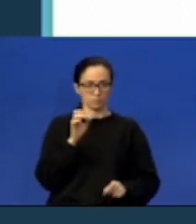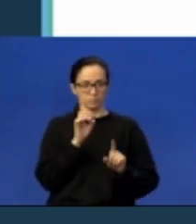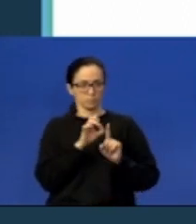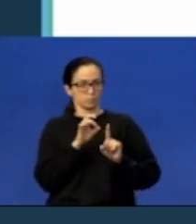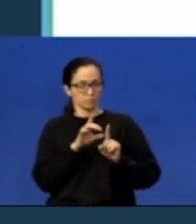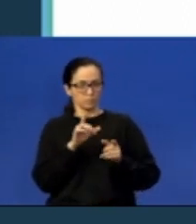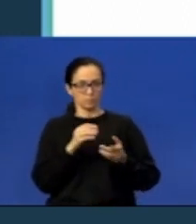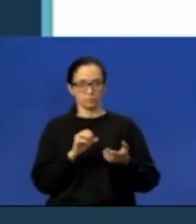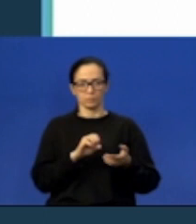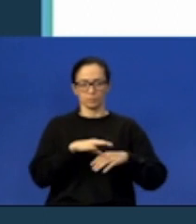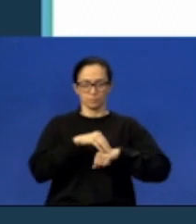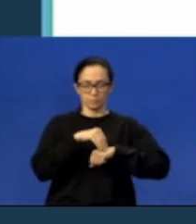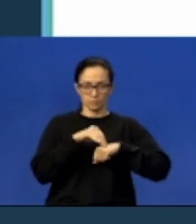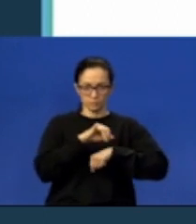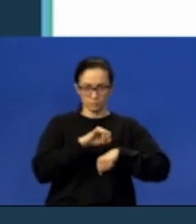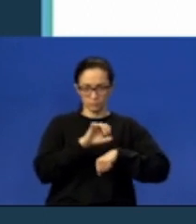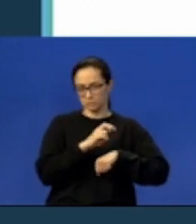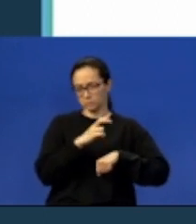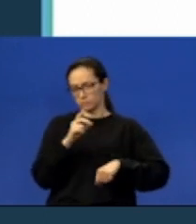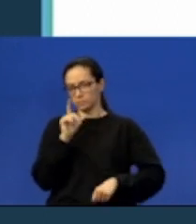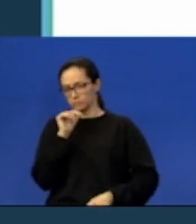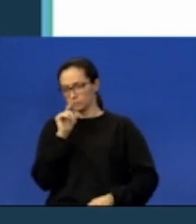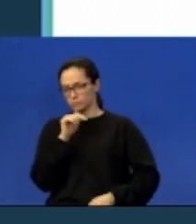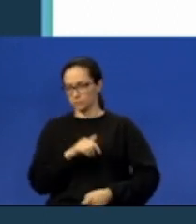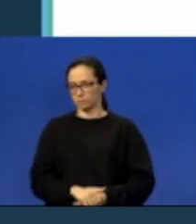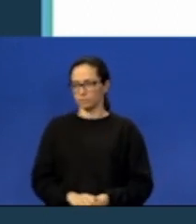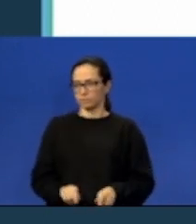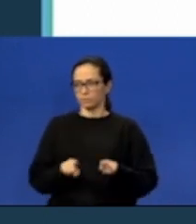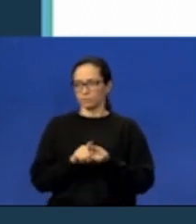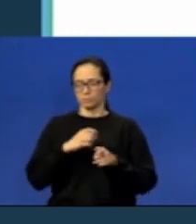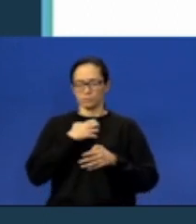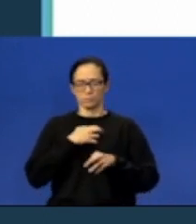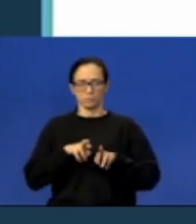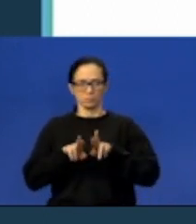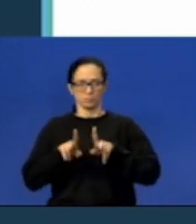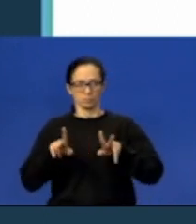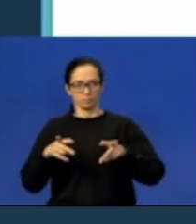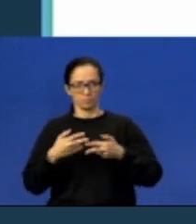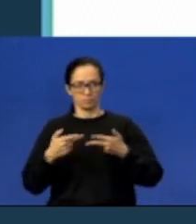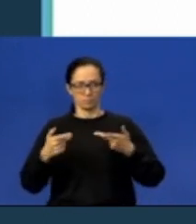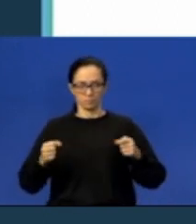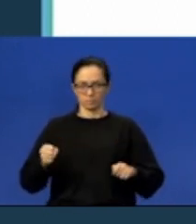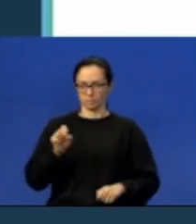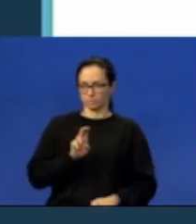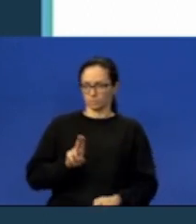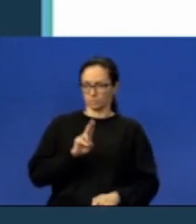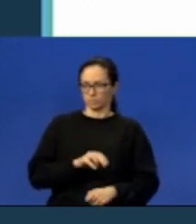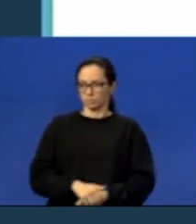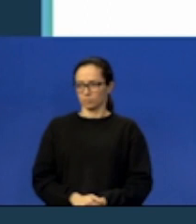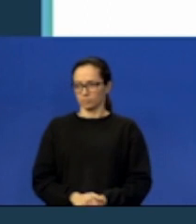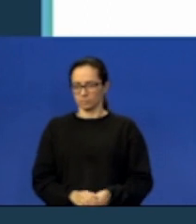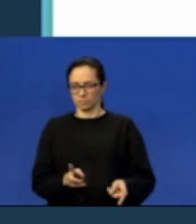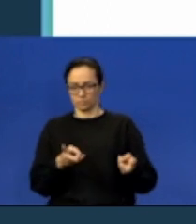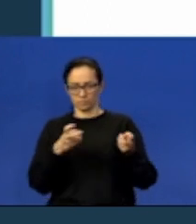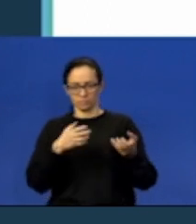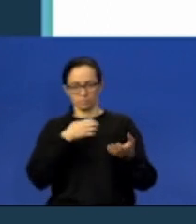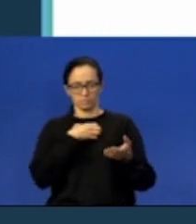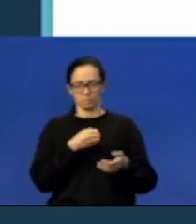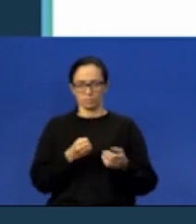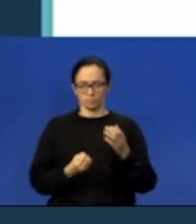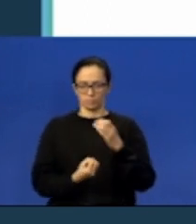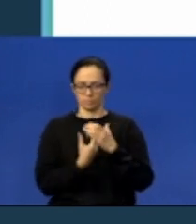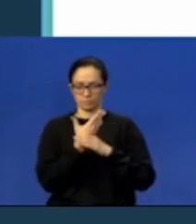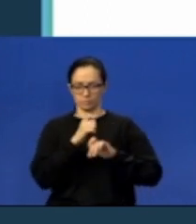a própria água. Os diferentes tipos de tecidos biológicos. Em relação às densidades e ao tipo de imagem